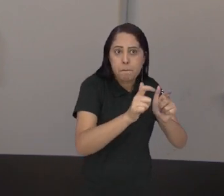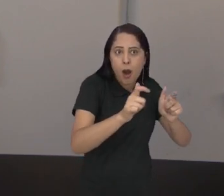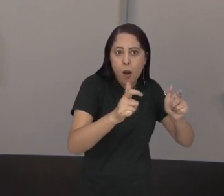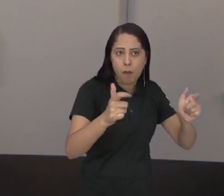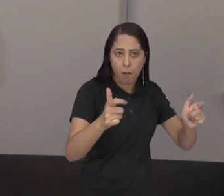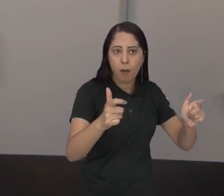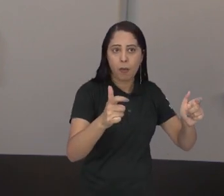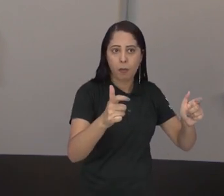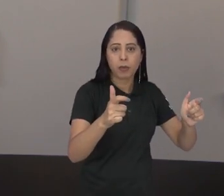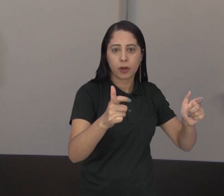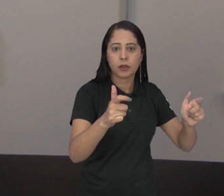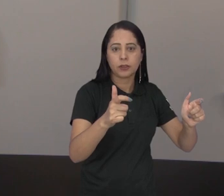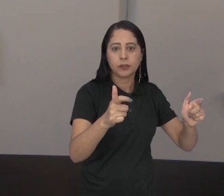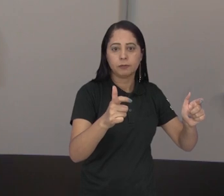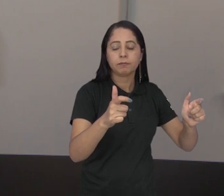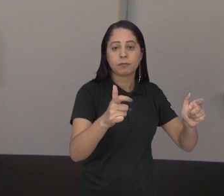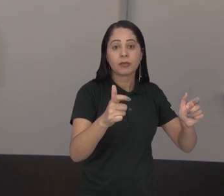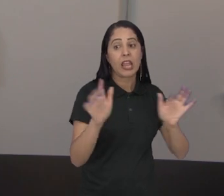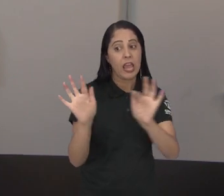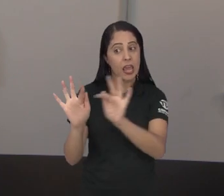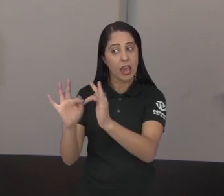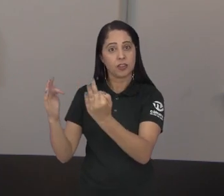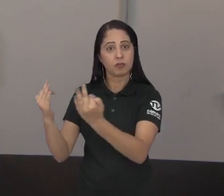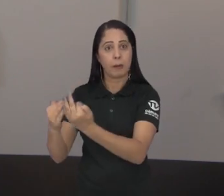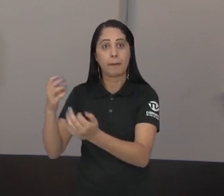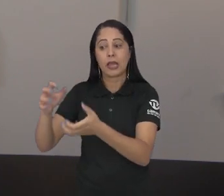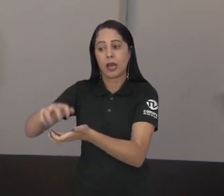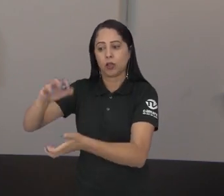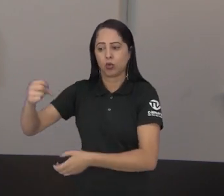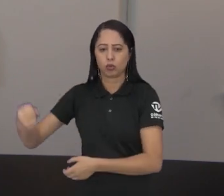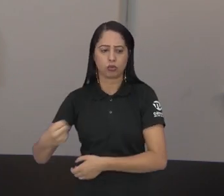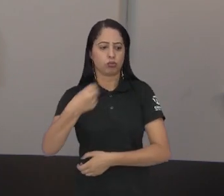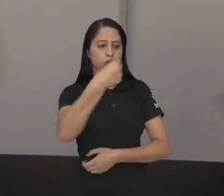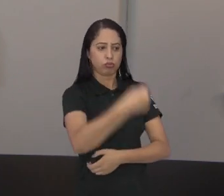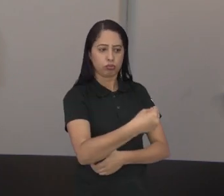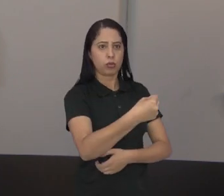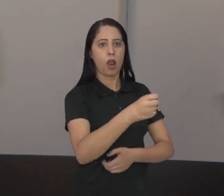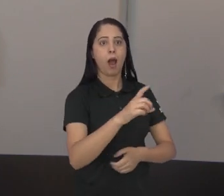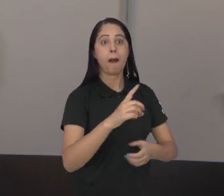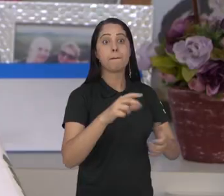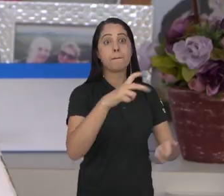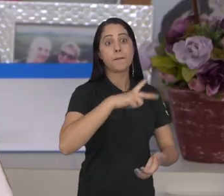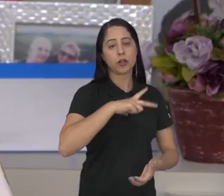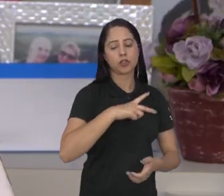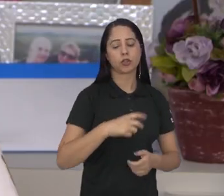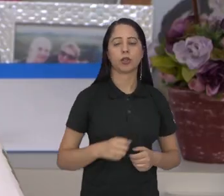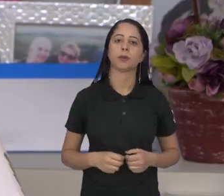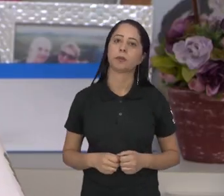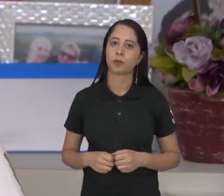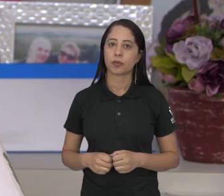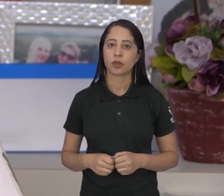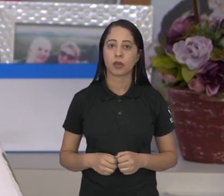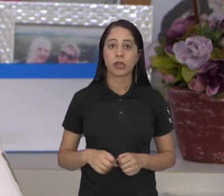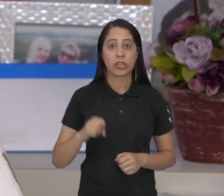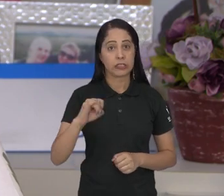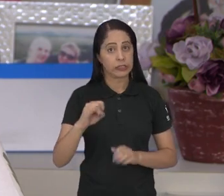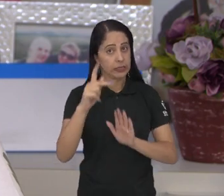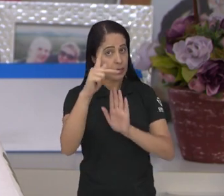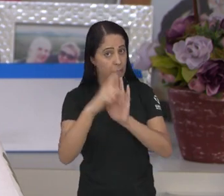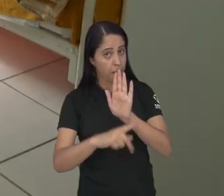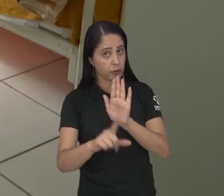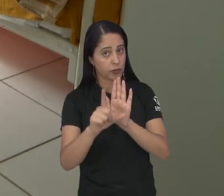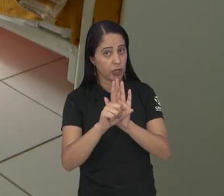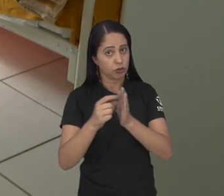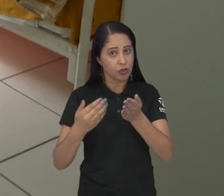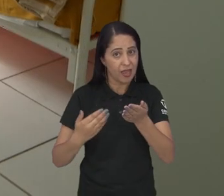para Famílias poder fazer o internar seus idosos para vereadora a